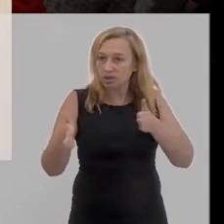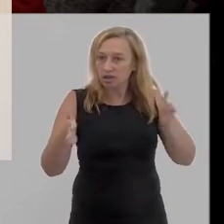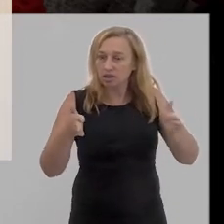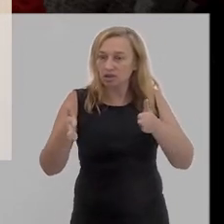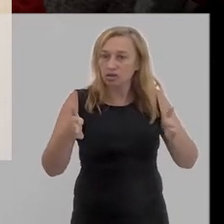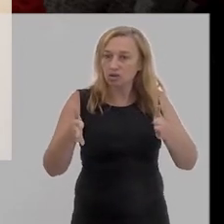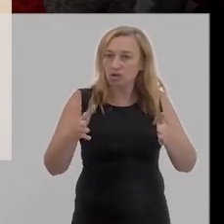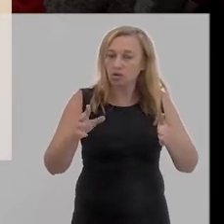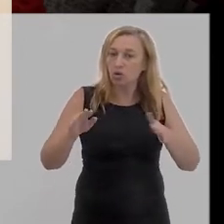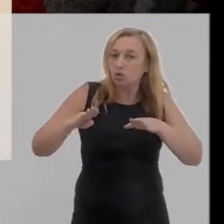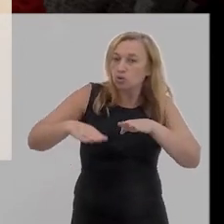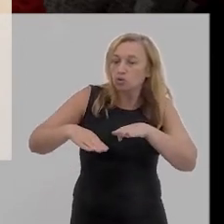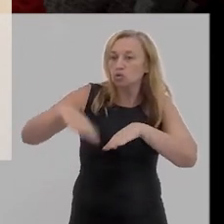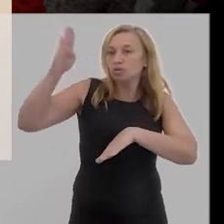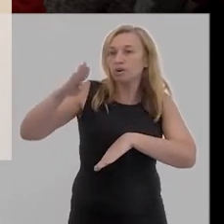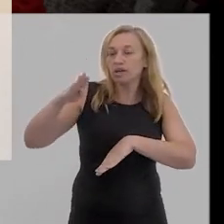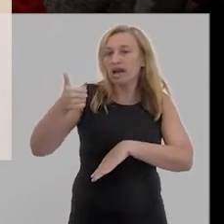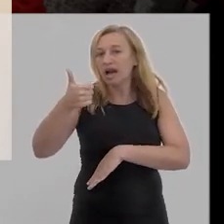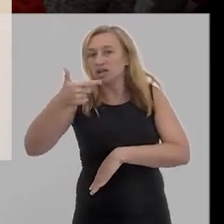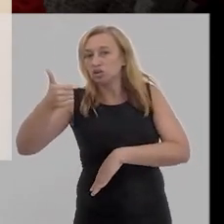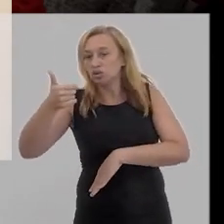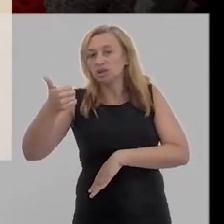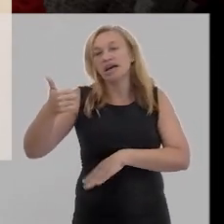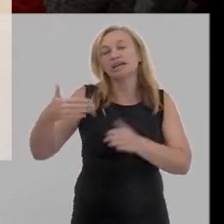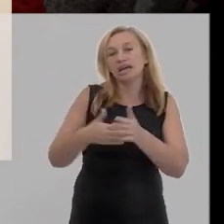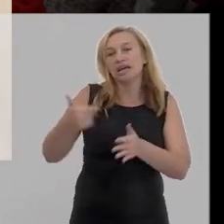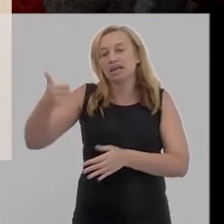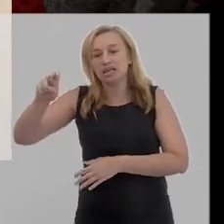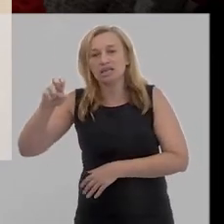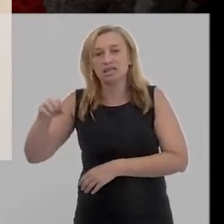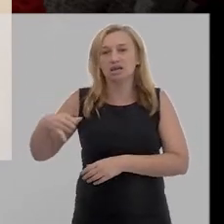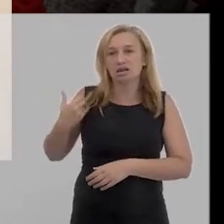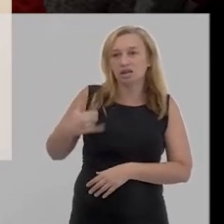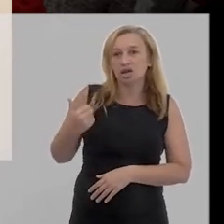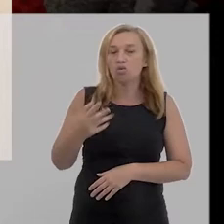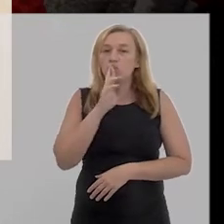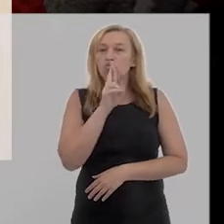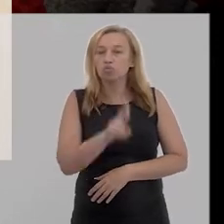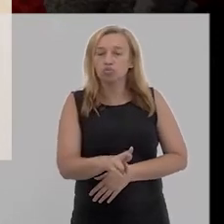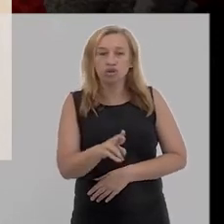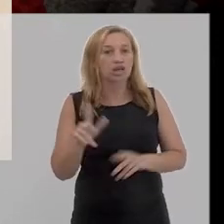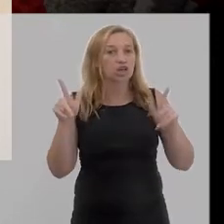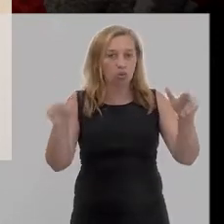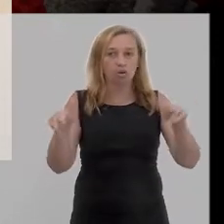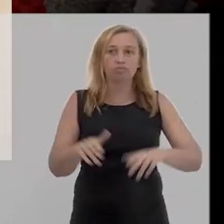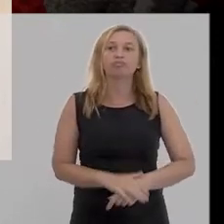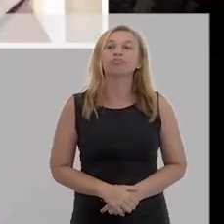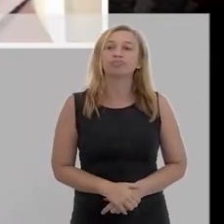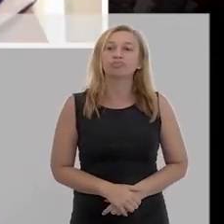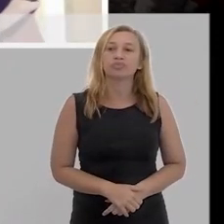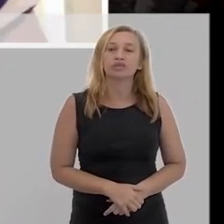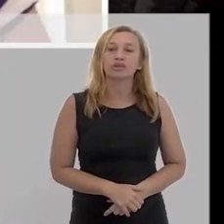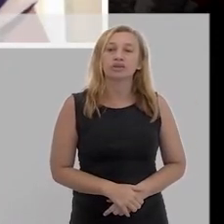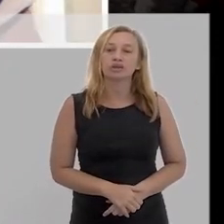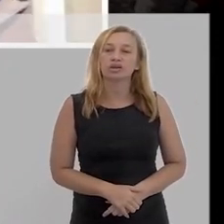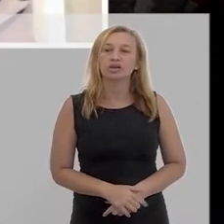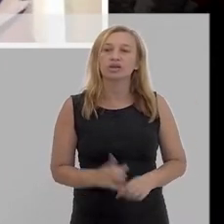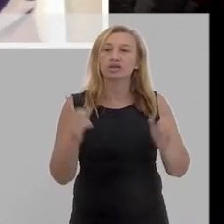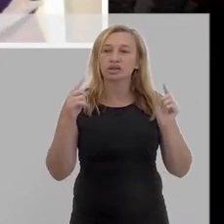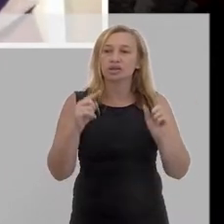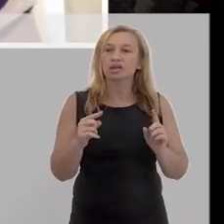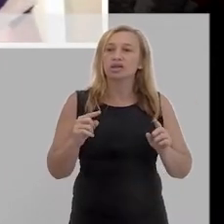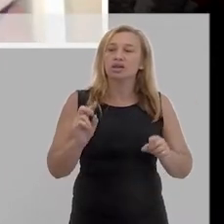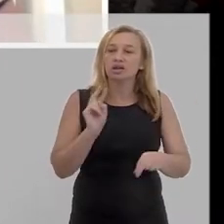com a imediatamente superior, que foi de 12 a 15 anos. E o resultado foi o mesmo. O imunizante é bom